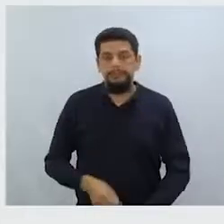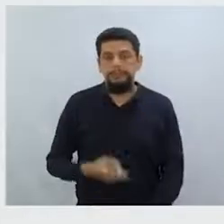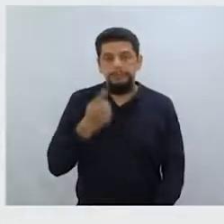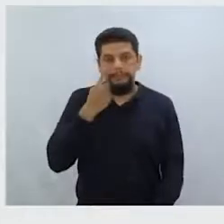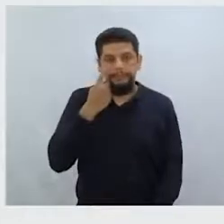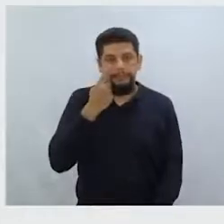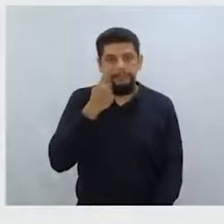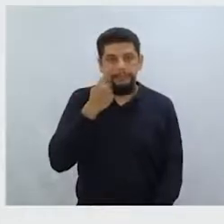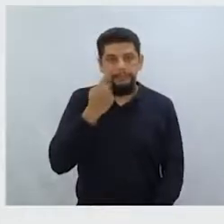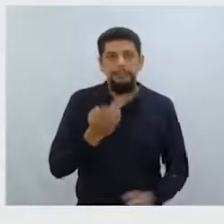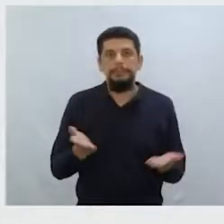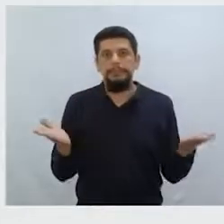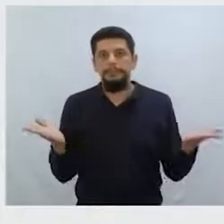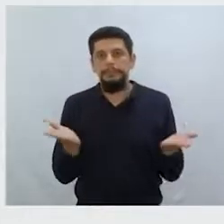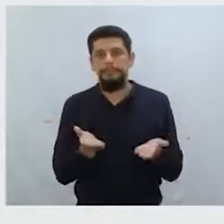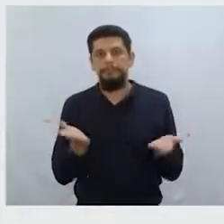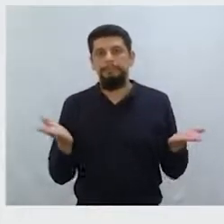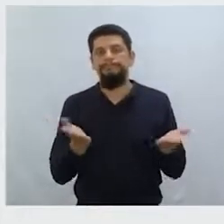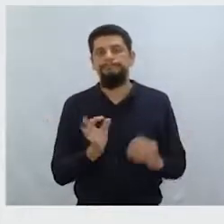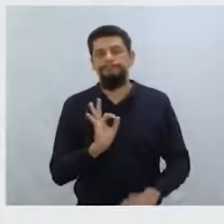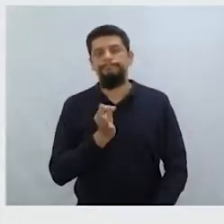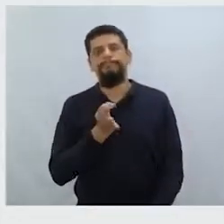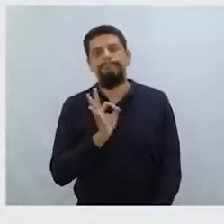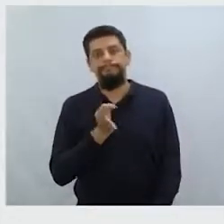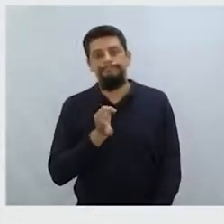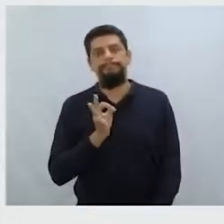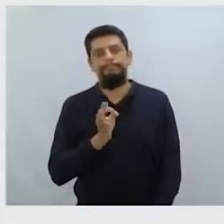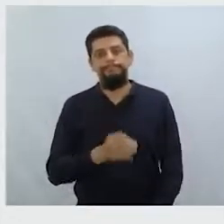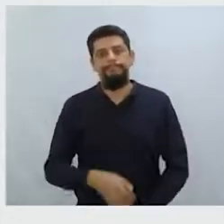gato? Vamos ver agora.